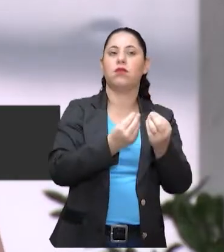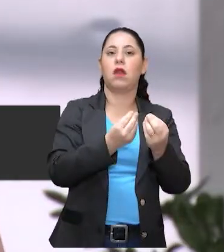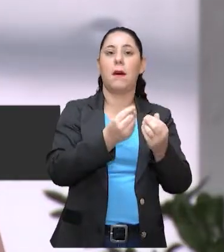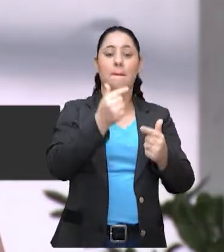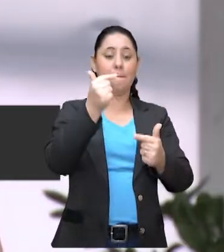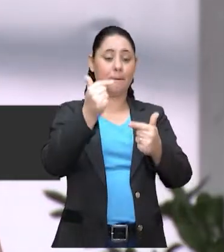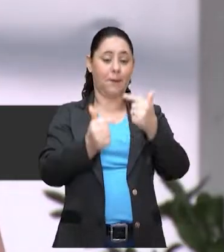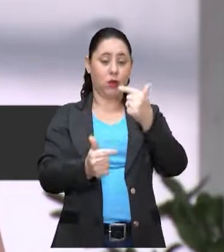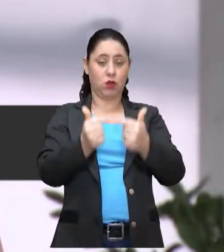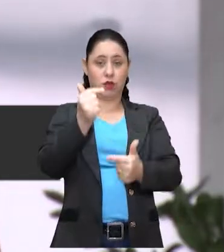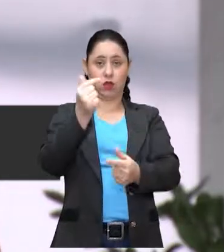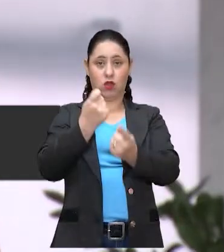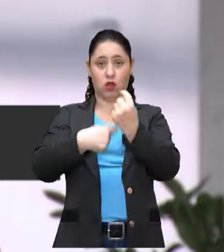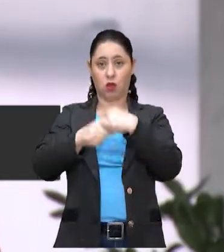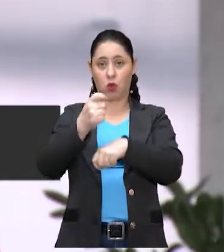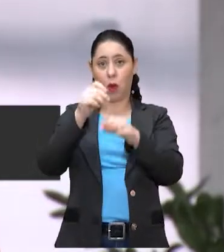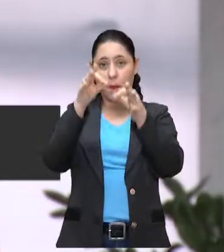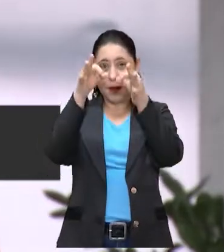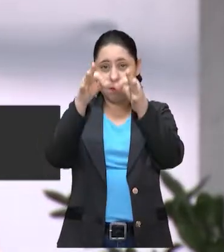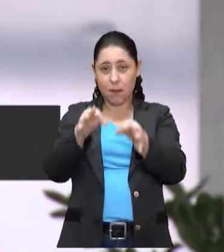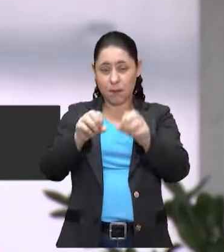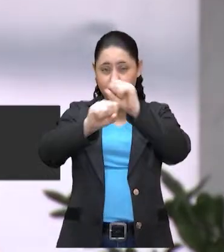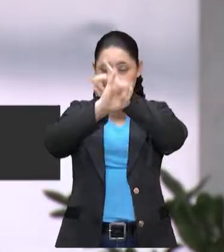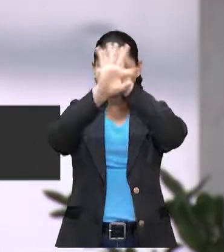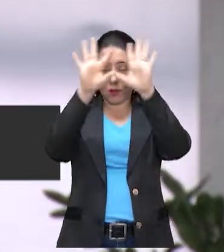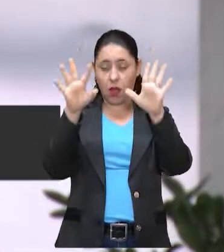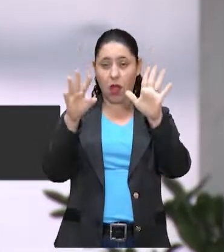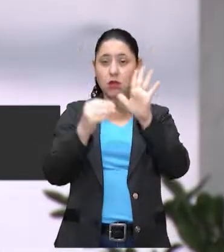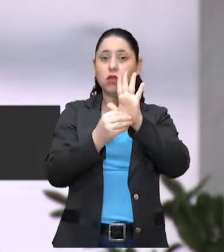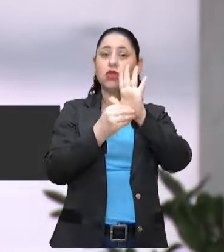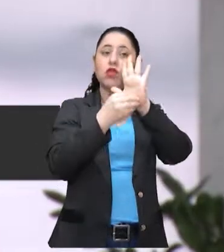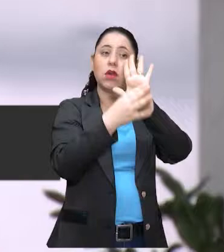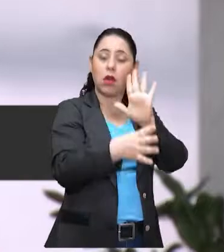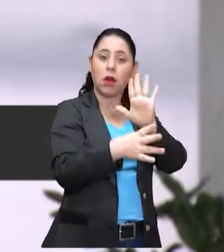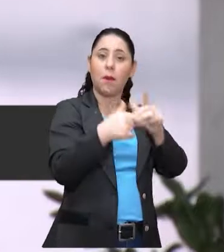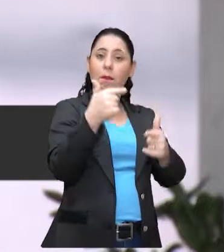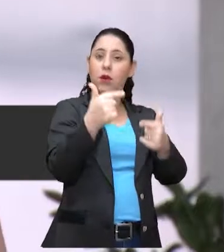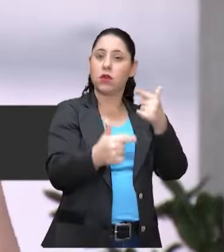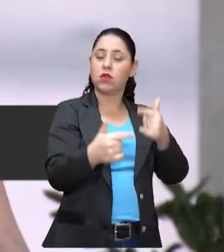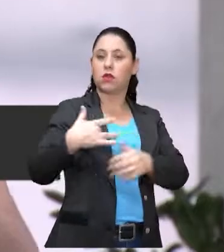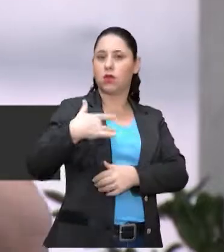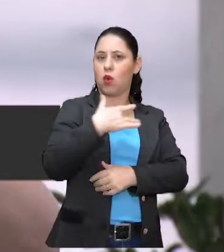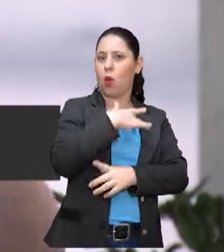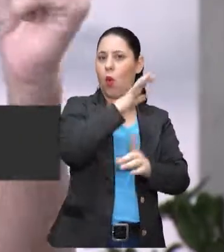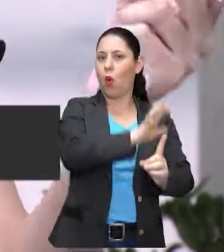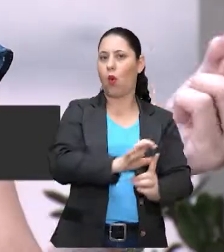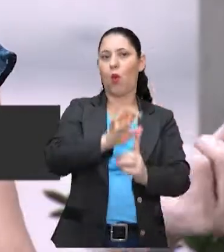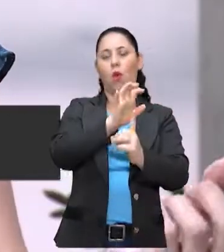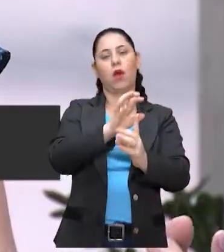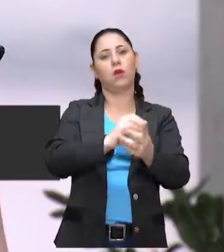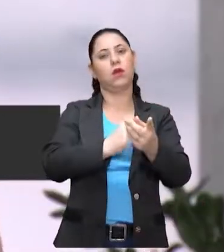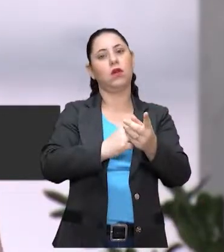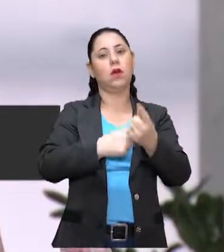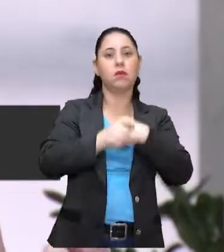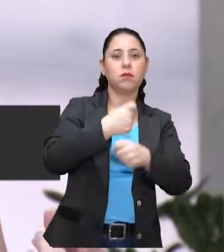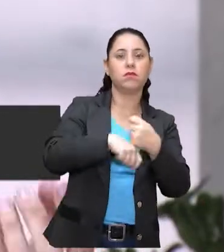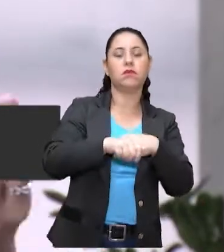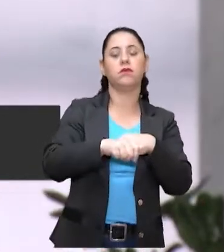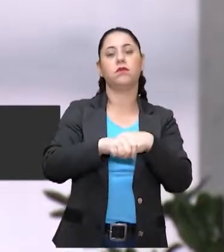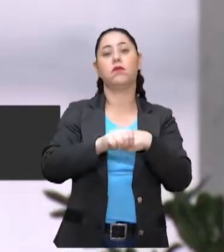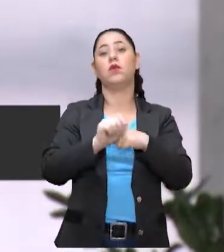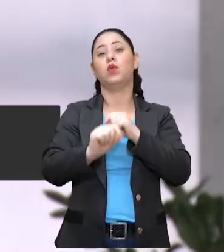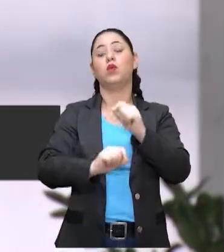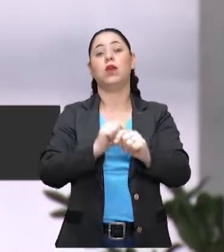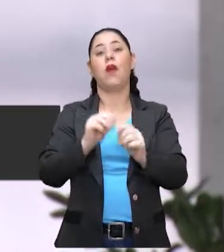política econômica clara, eu não tenho uma indicação de política de saúde que está afetando a economia clara.